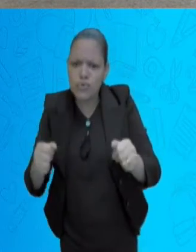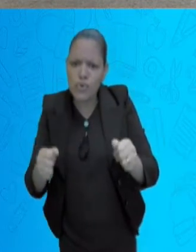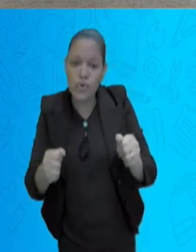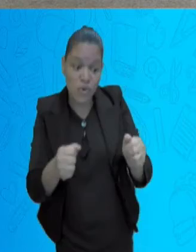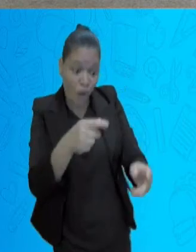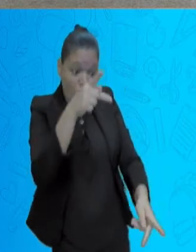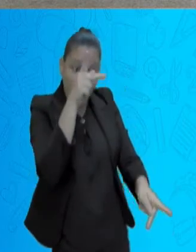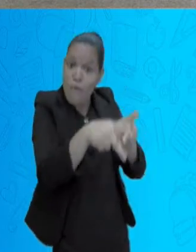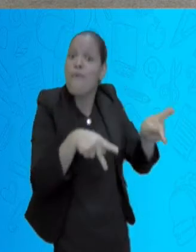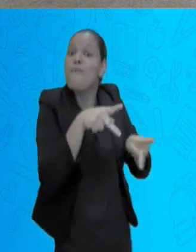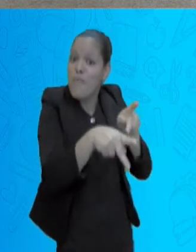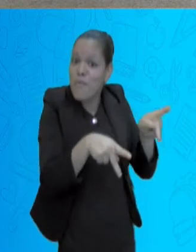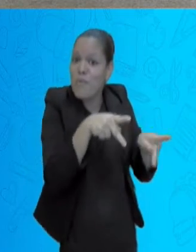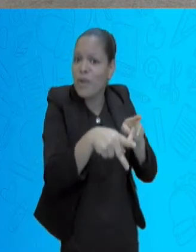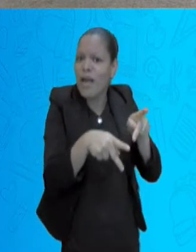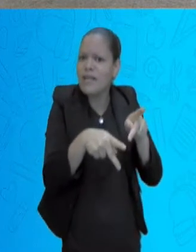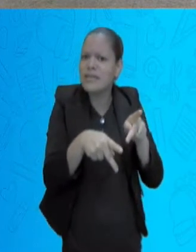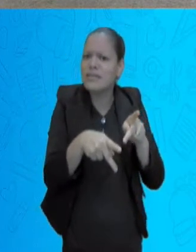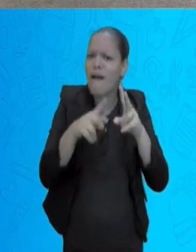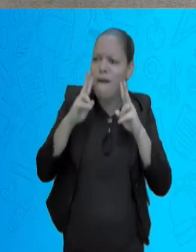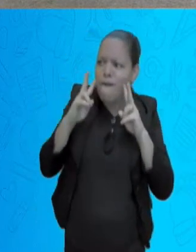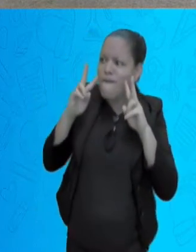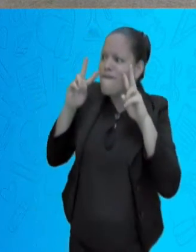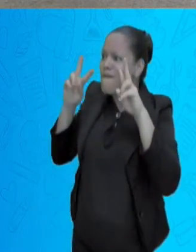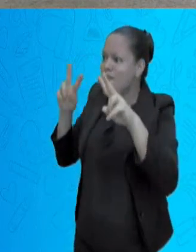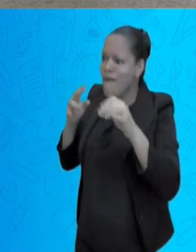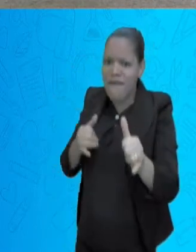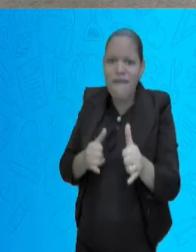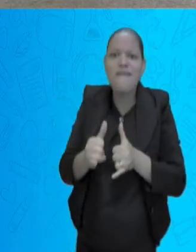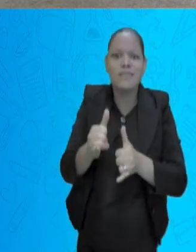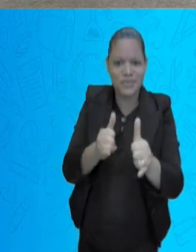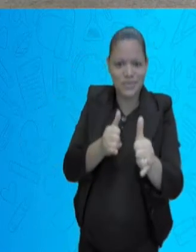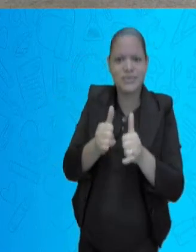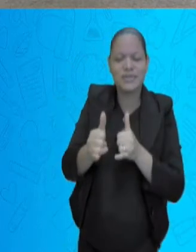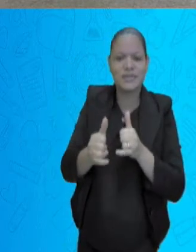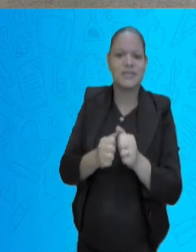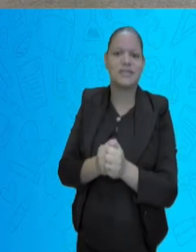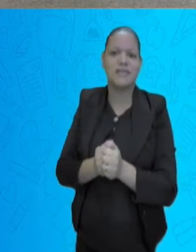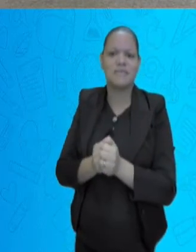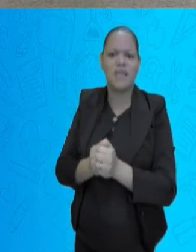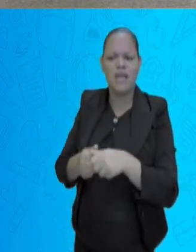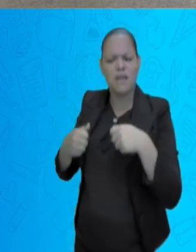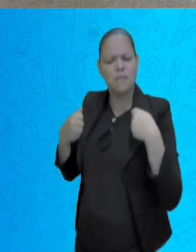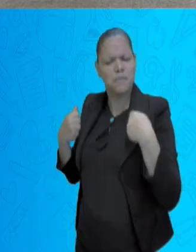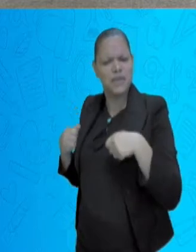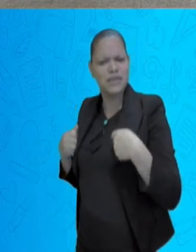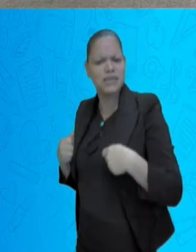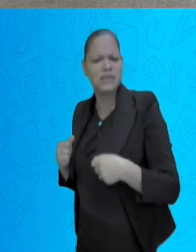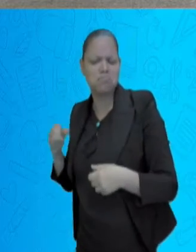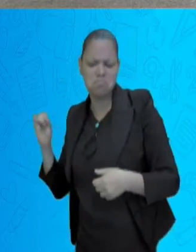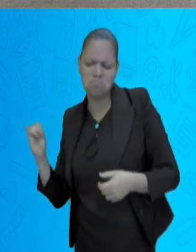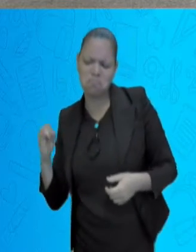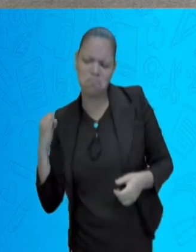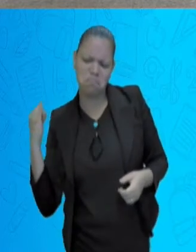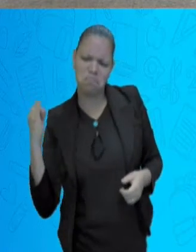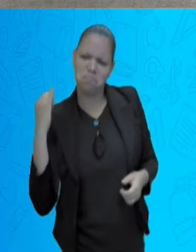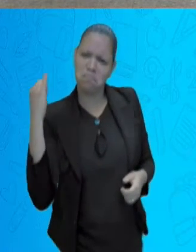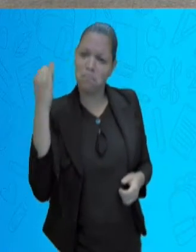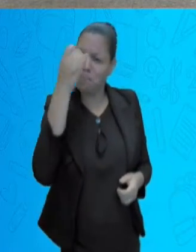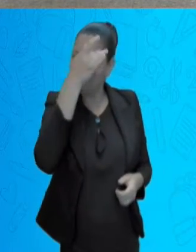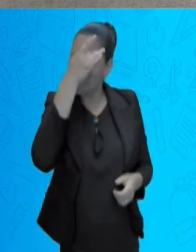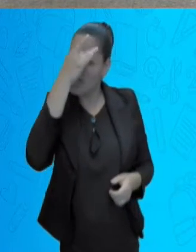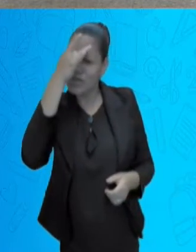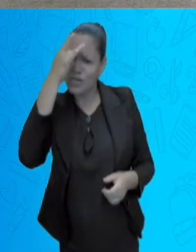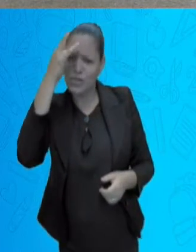notícia. Lembra também que a notícia, ela precisa de um passo muito importante, que é o repórter, aquele que